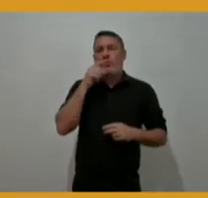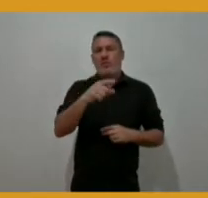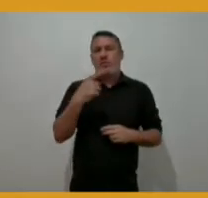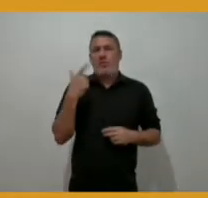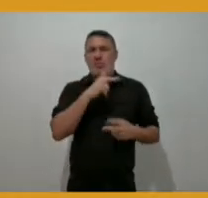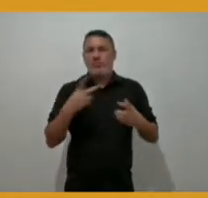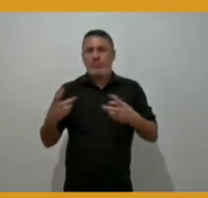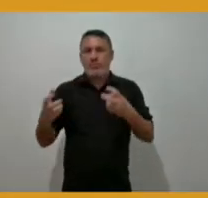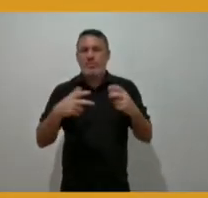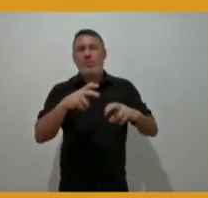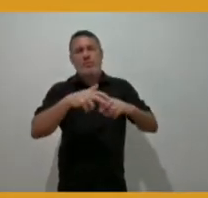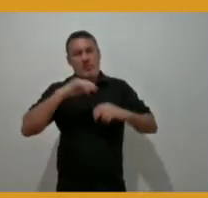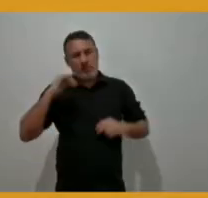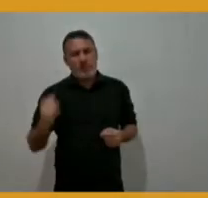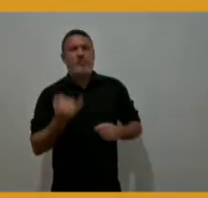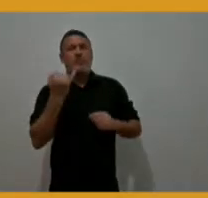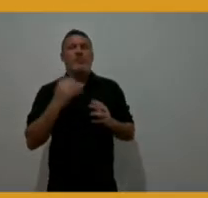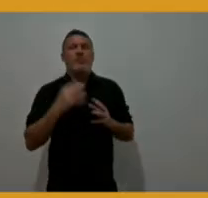aproveitou.